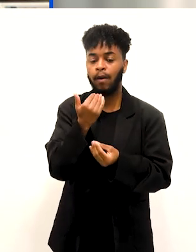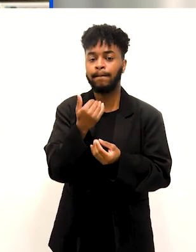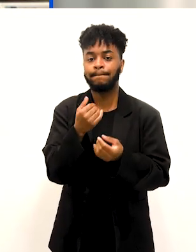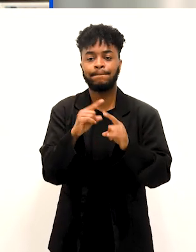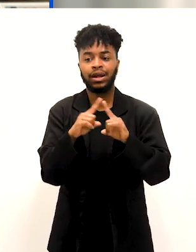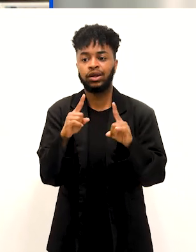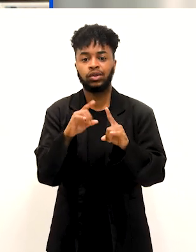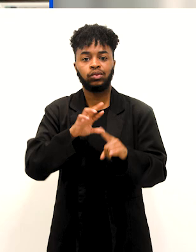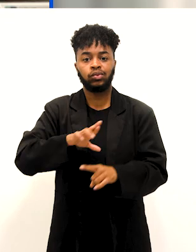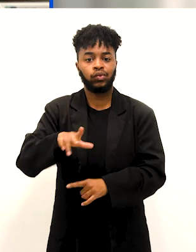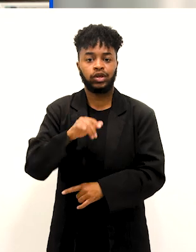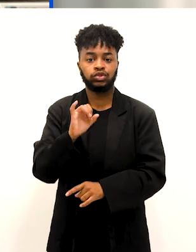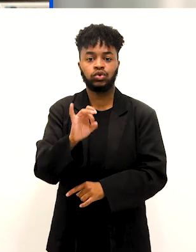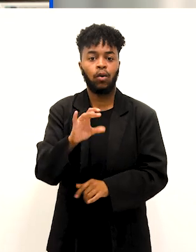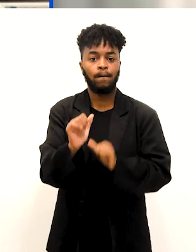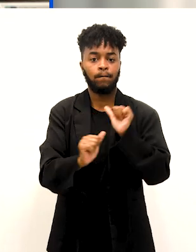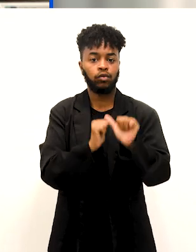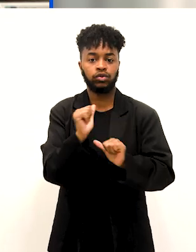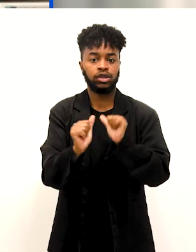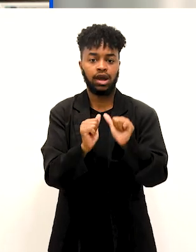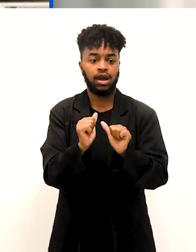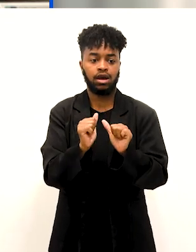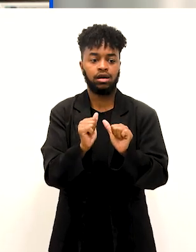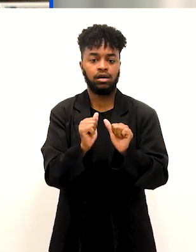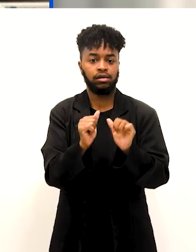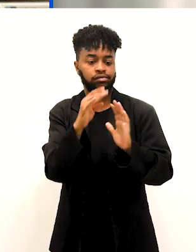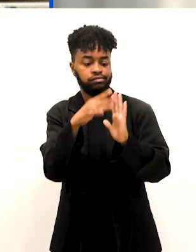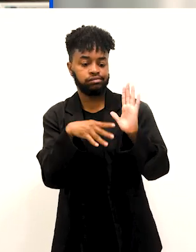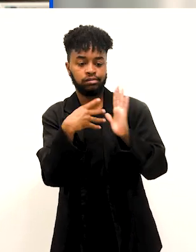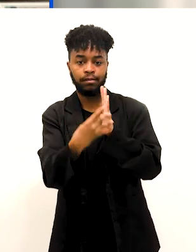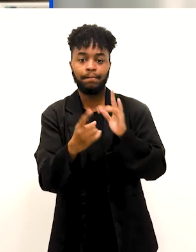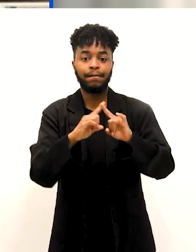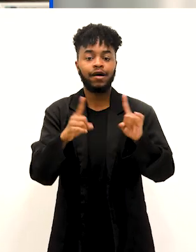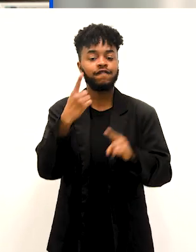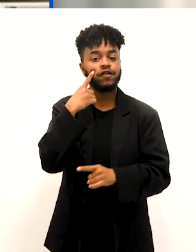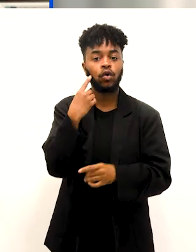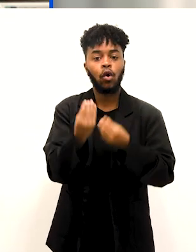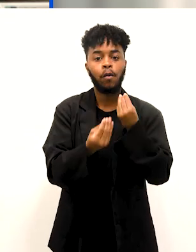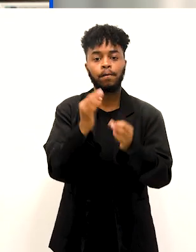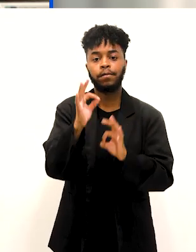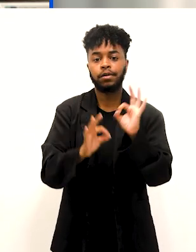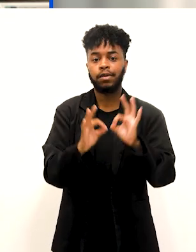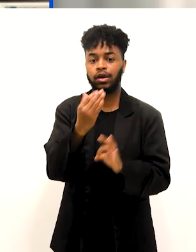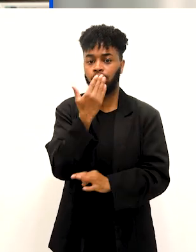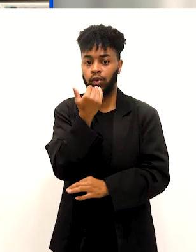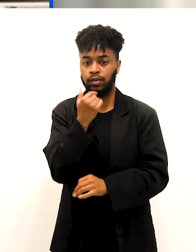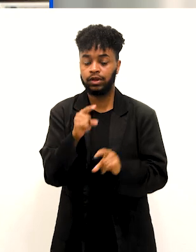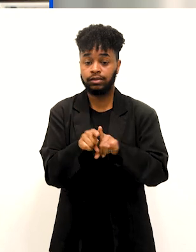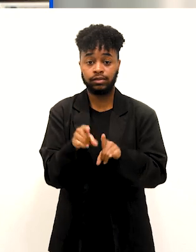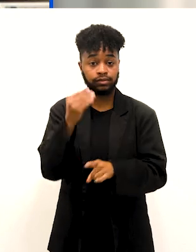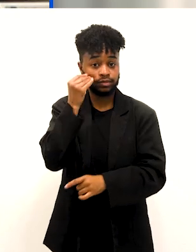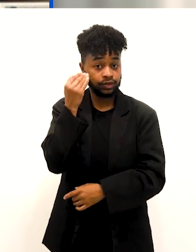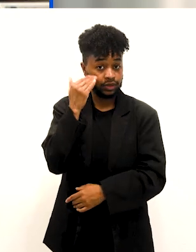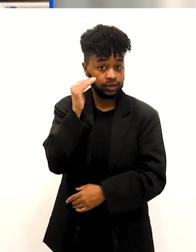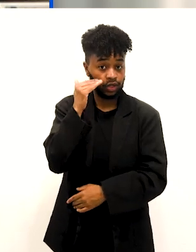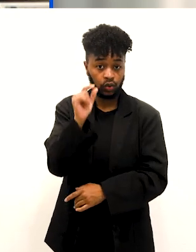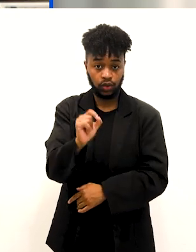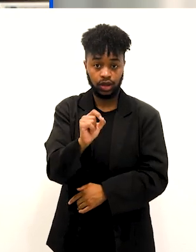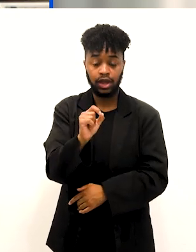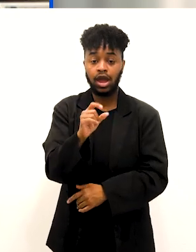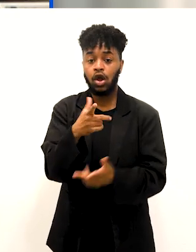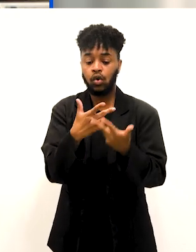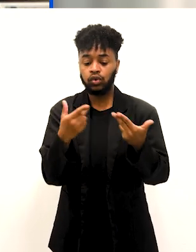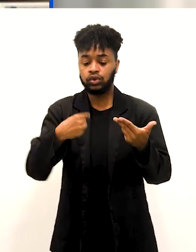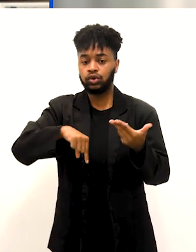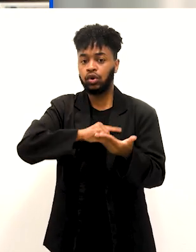não necessariamente mudando o cardápio, mas como que você prepara os alimentos que você vai consumir. E vamos entender também que tudo aquilo que a gente